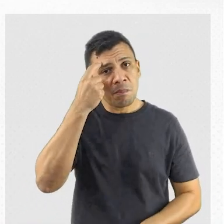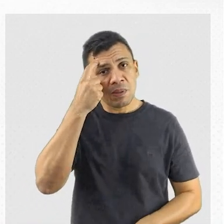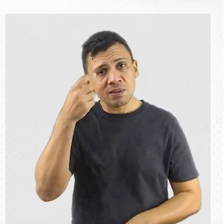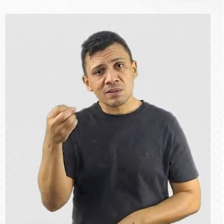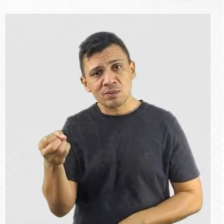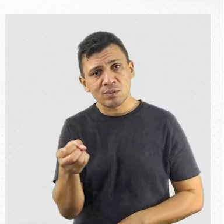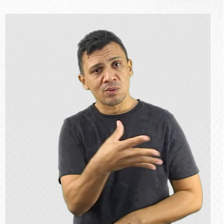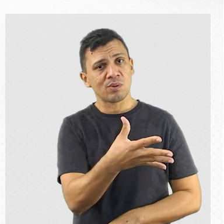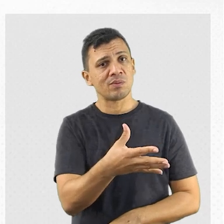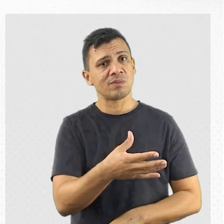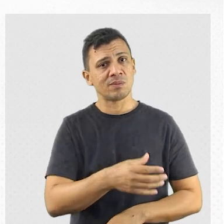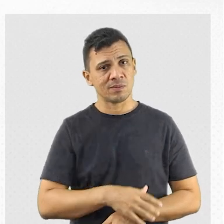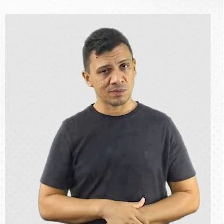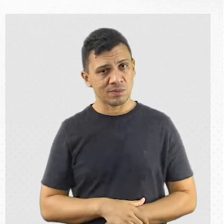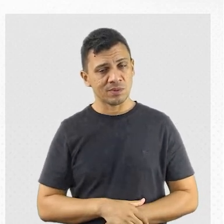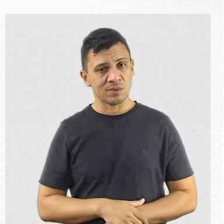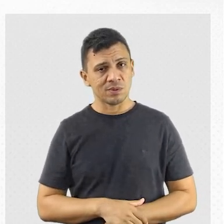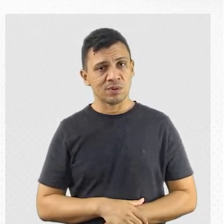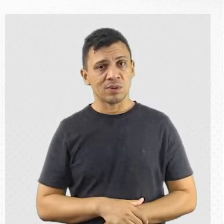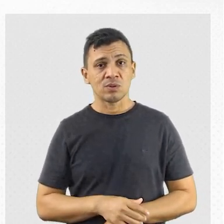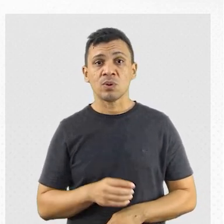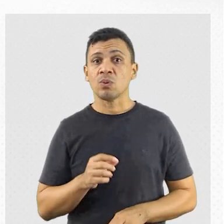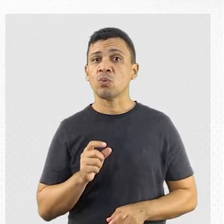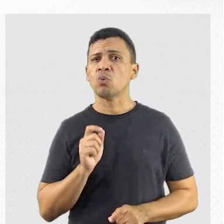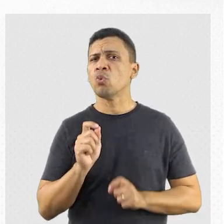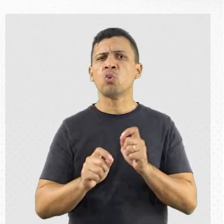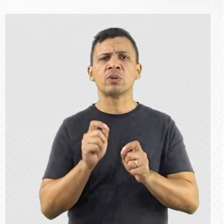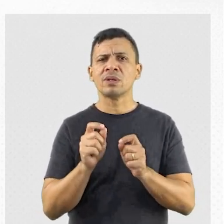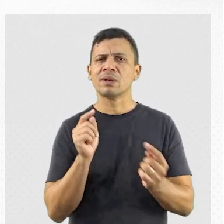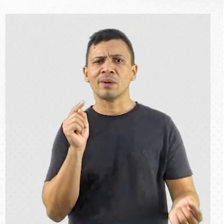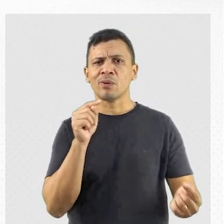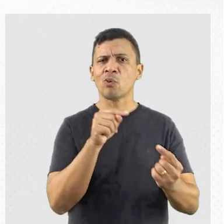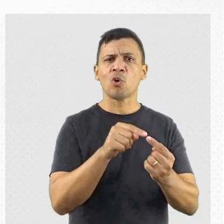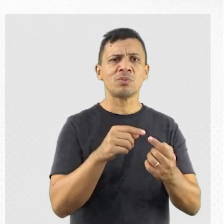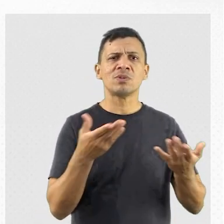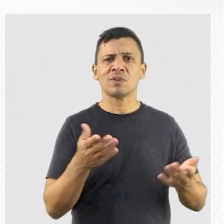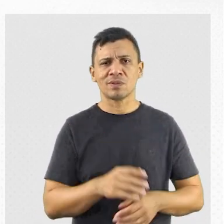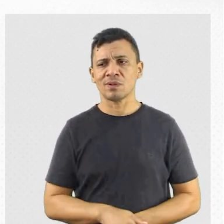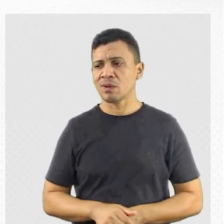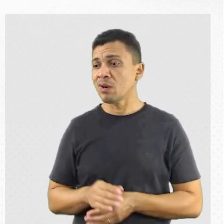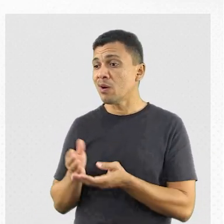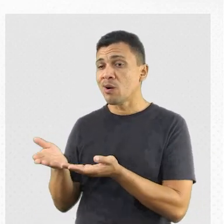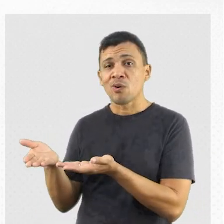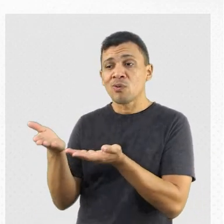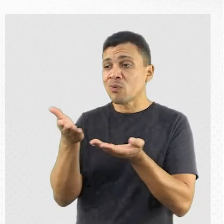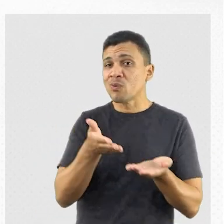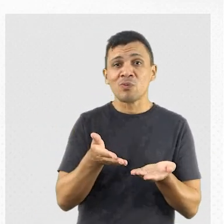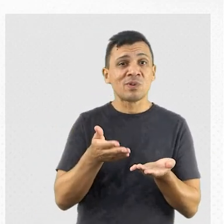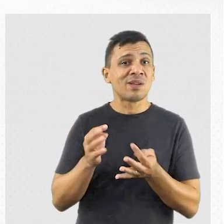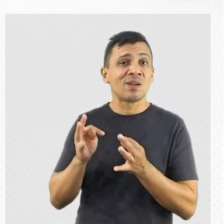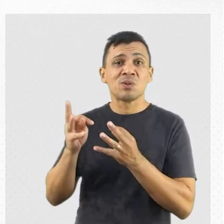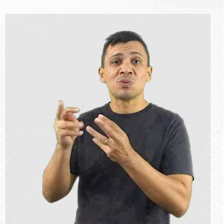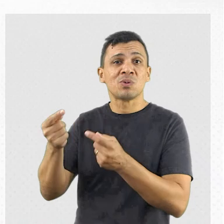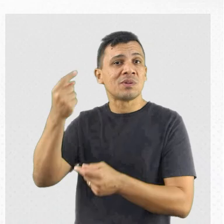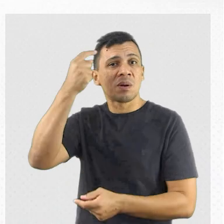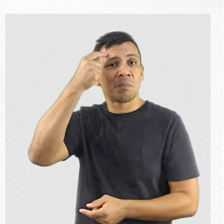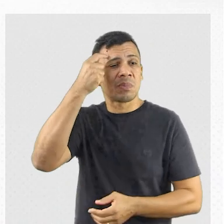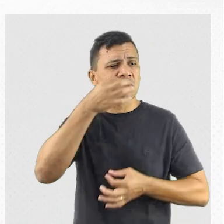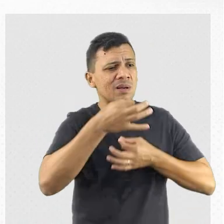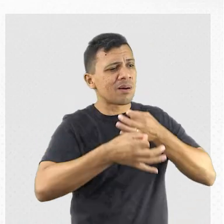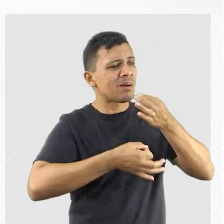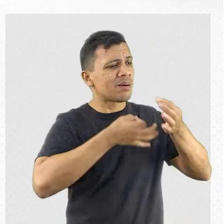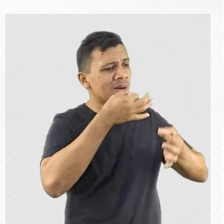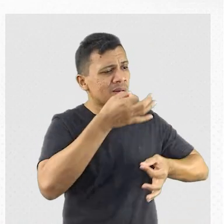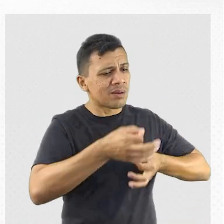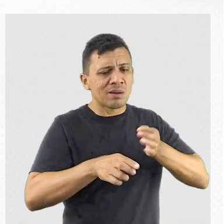A gente está ali vivendo a vida e de repente a coisa já está acontecendo. A gente já está se dobrando a essas regras e em um determinado momento